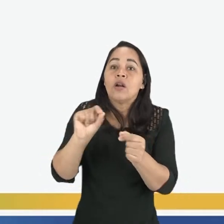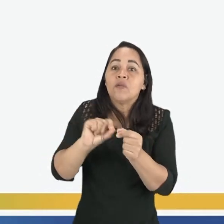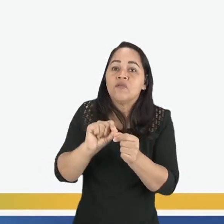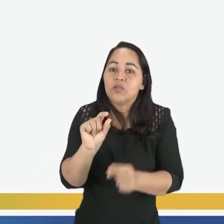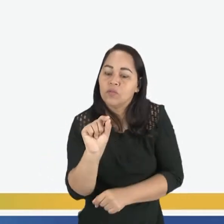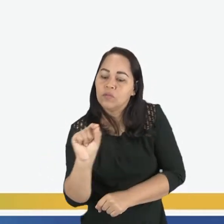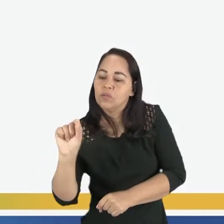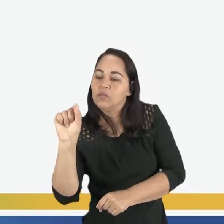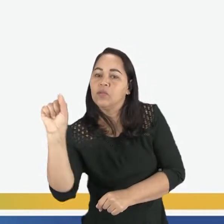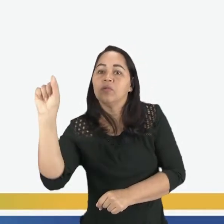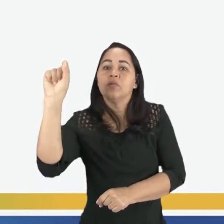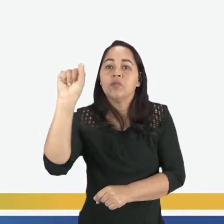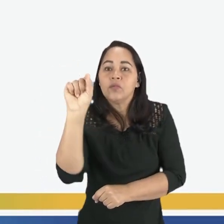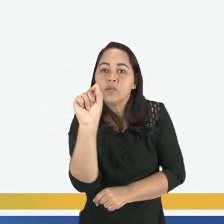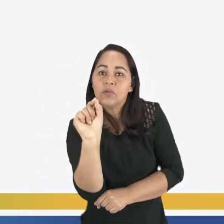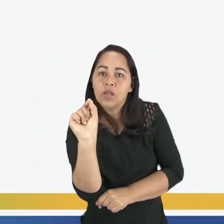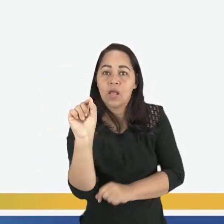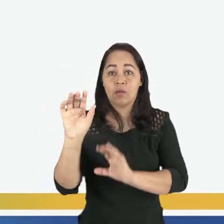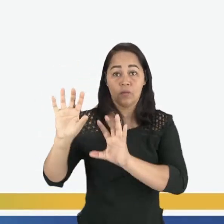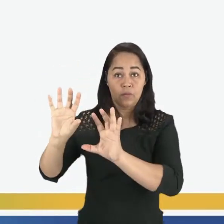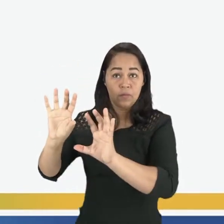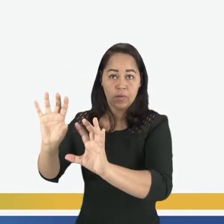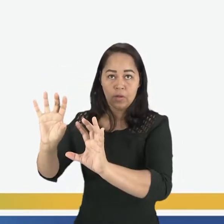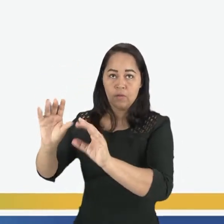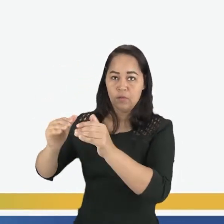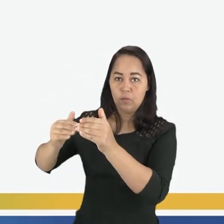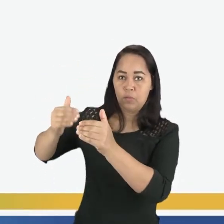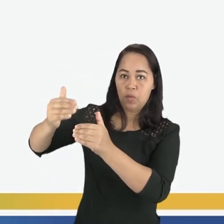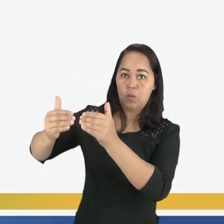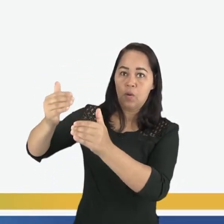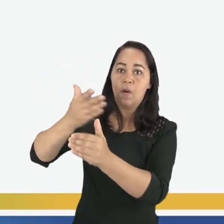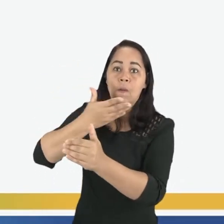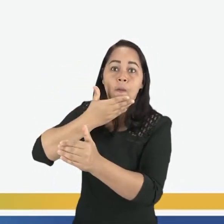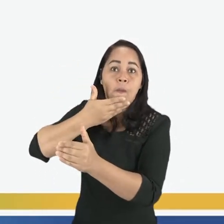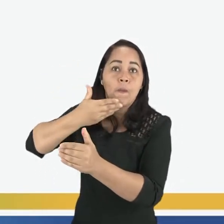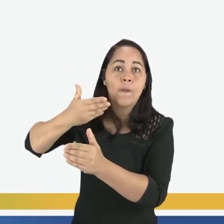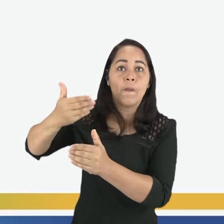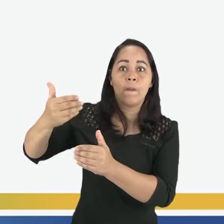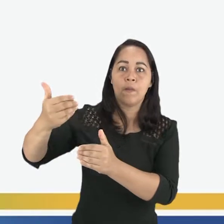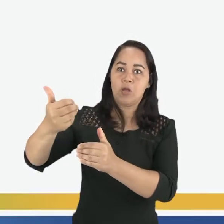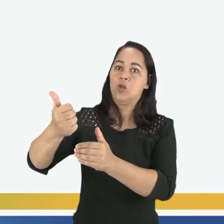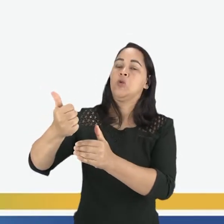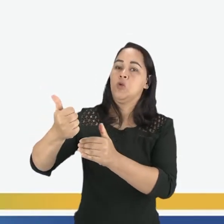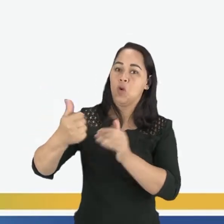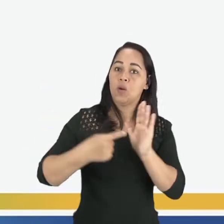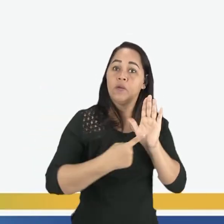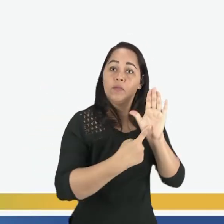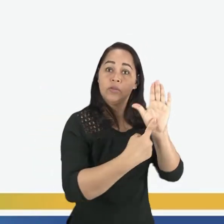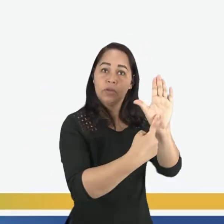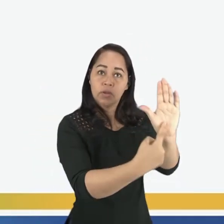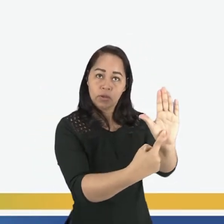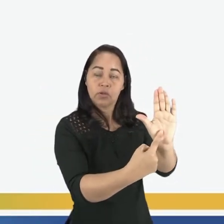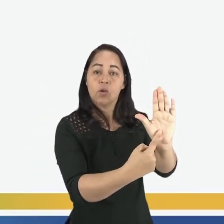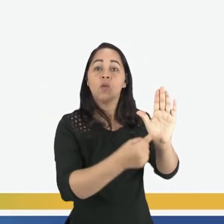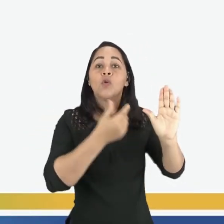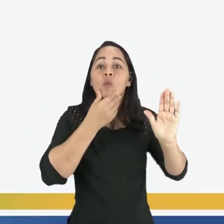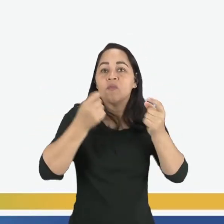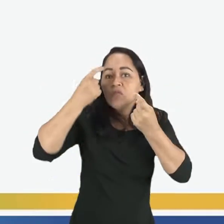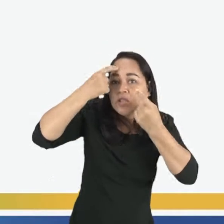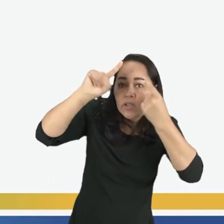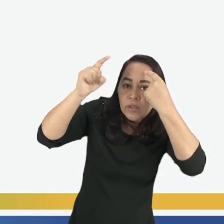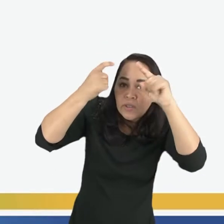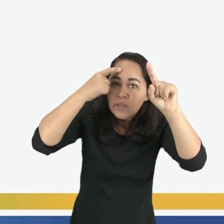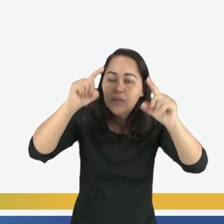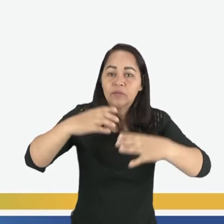desenhos figurativos. Com o tempo, os desenhos se tornaram mais abstratos e passaram a representar também ações e